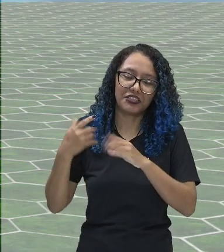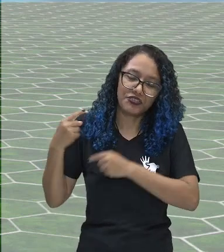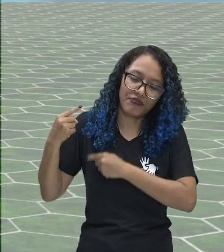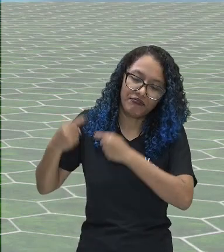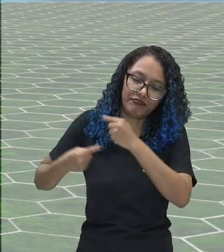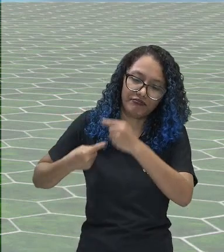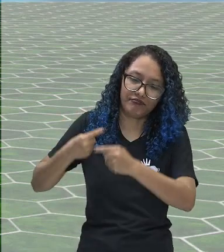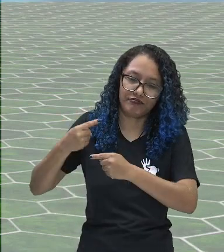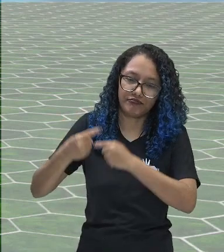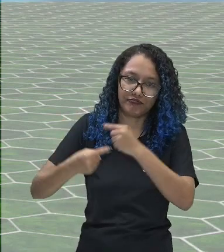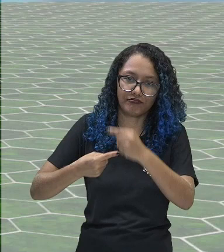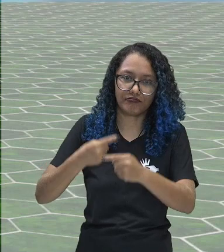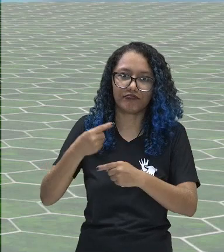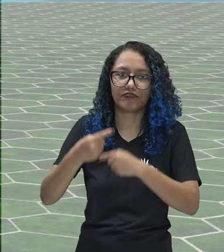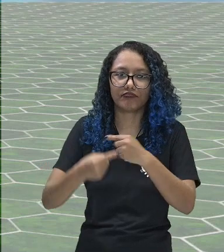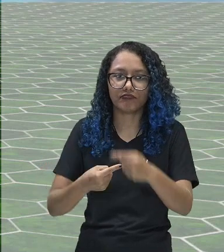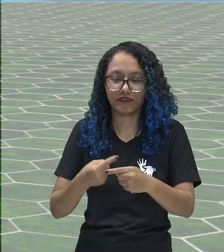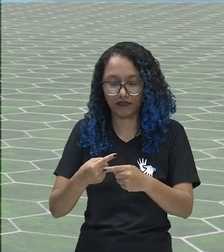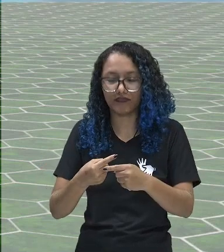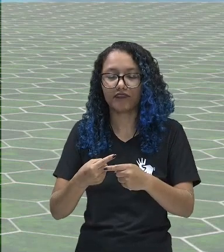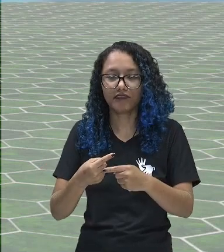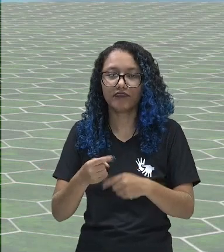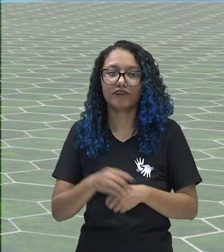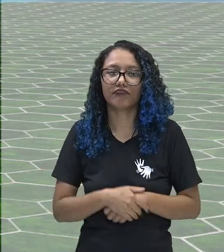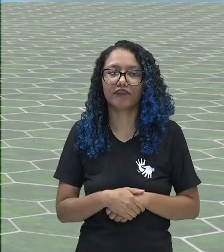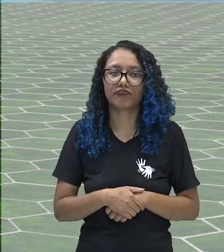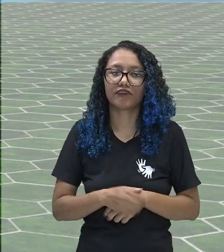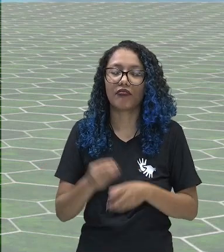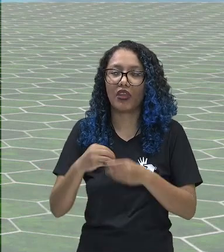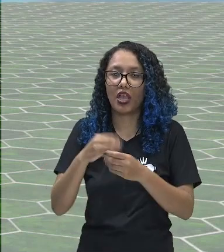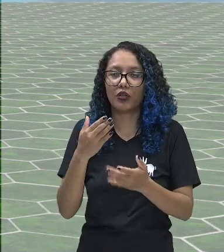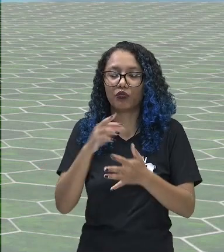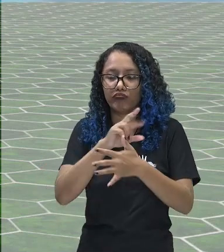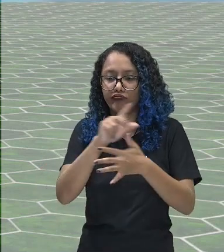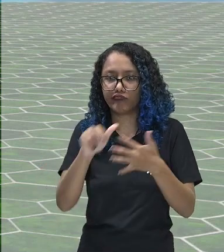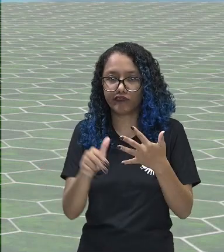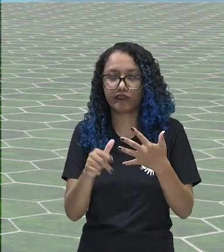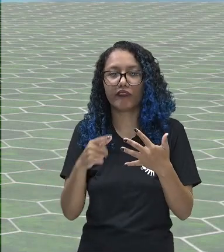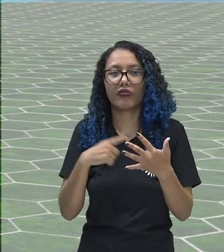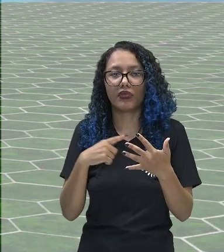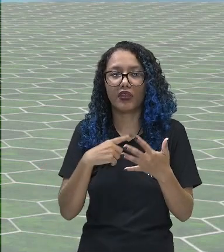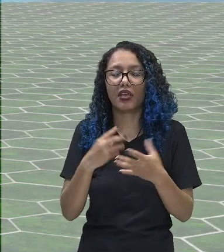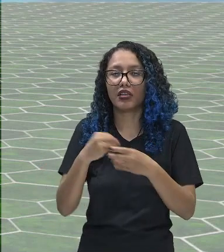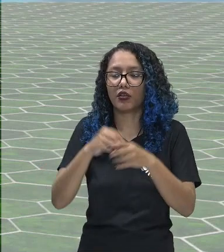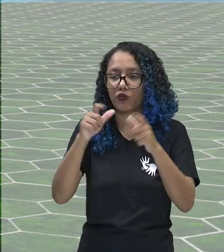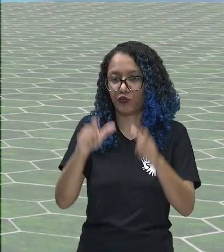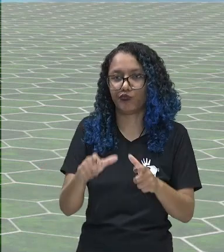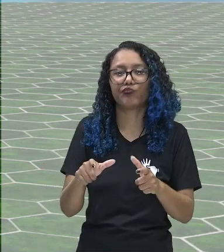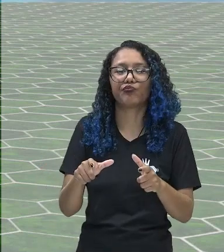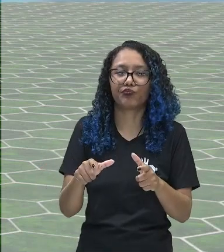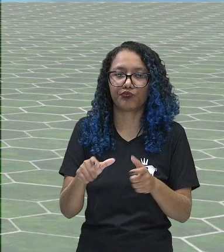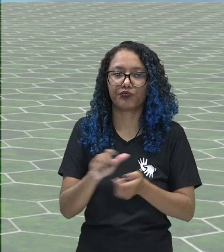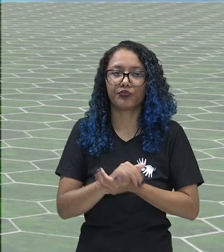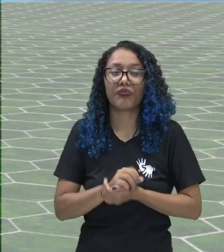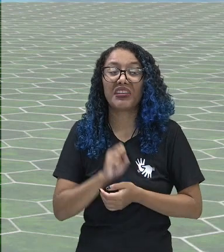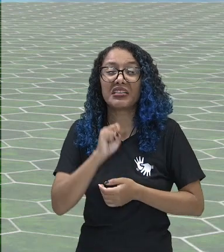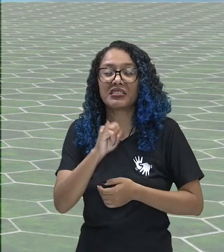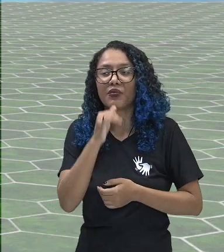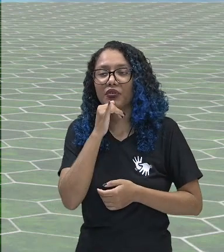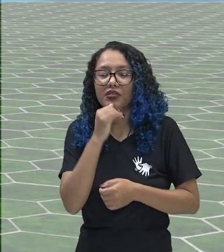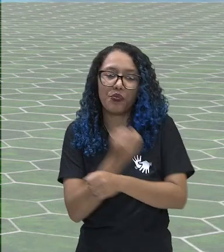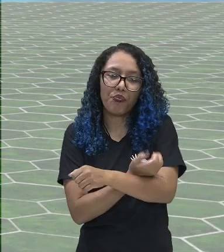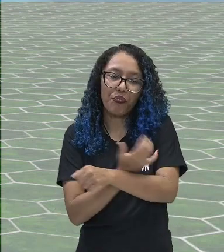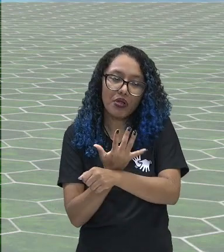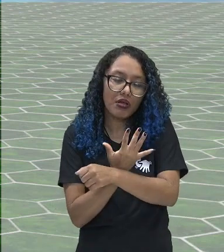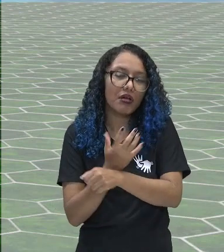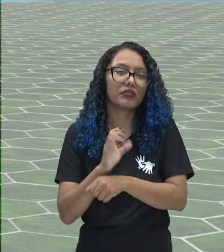transmitidas naqueles indivíduos que estão ali presentes num determinado lugar. Se for plantas,